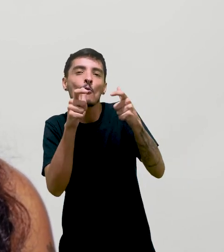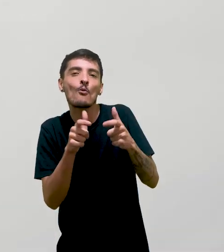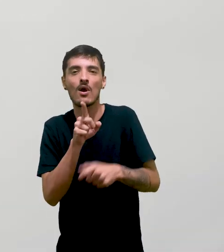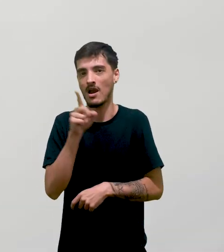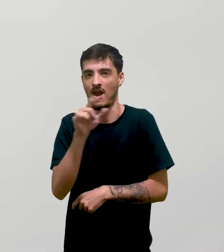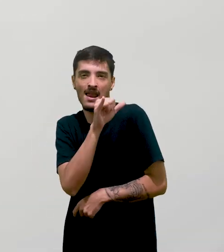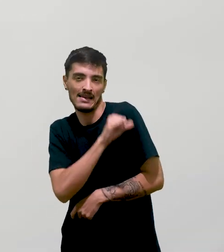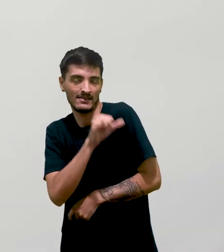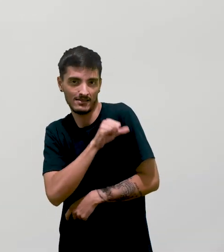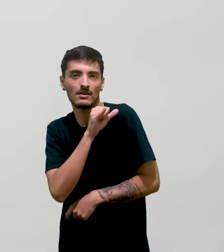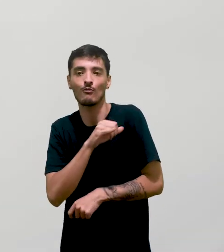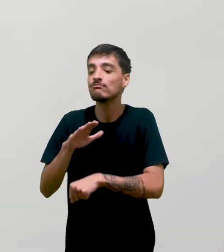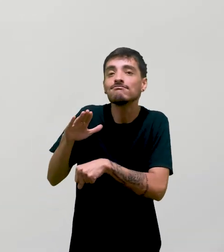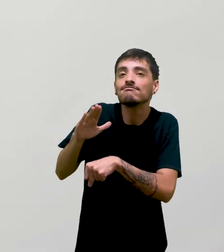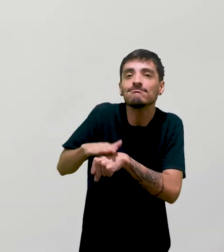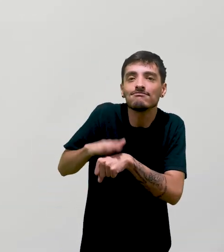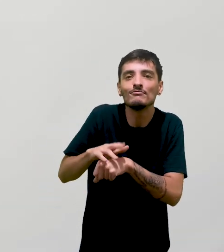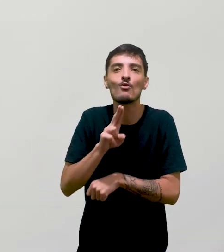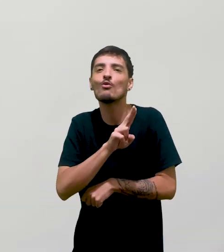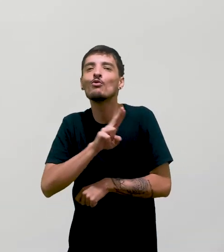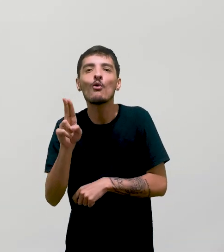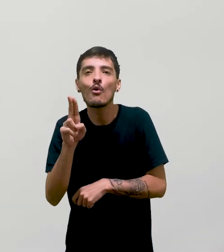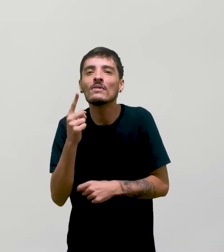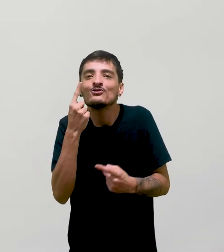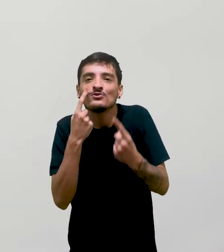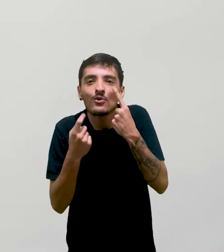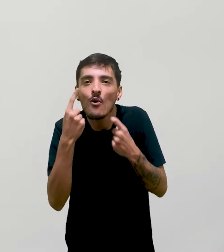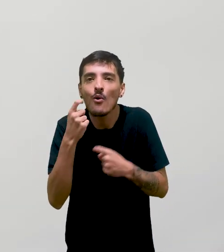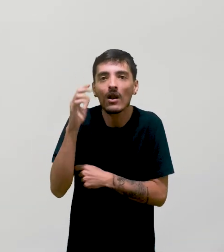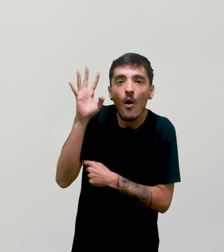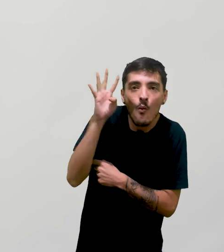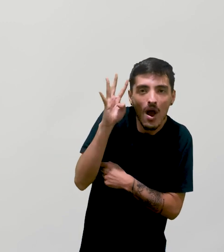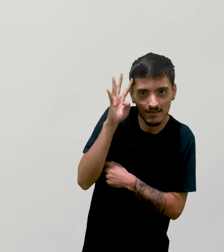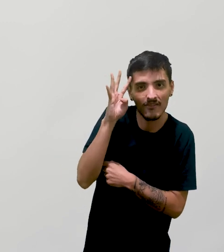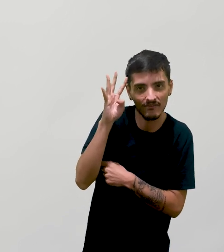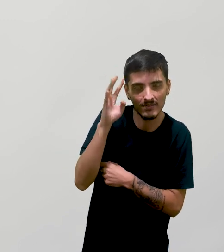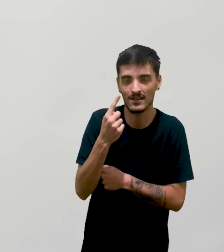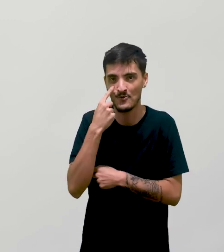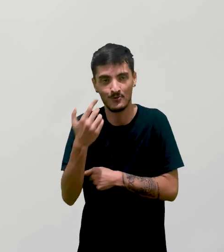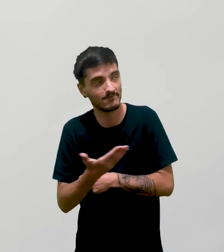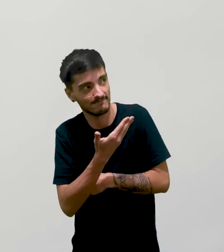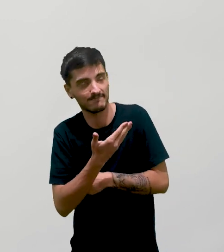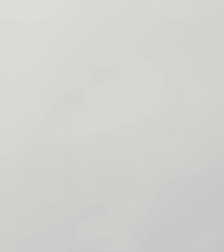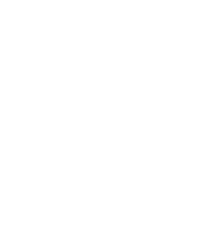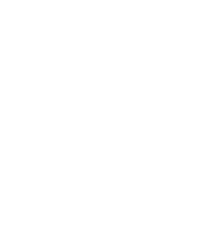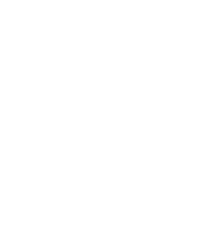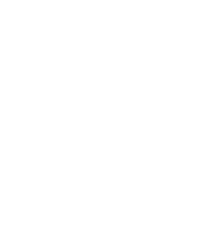Minuto. Agora, vamos ver mais um vídeo que veio do Rio de Janeiro e que se chama Choro de Quarta-feira, da Isabelle